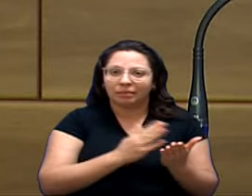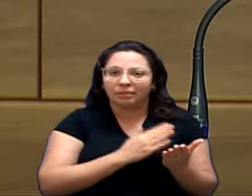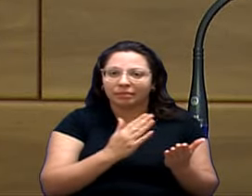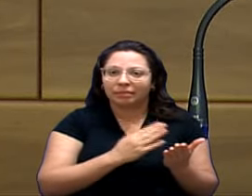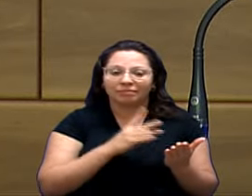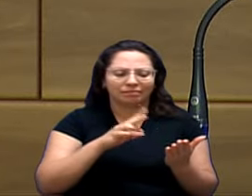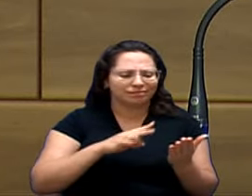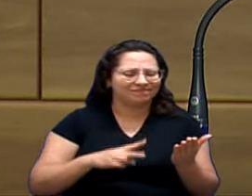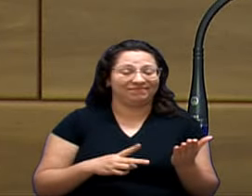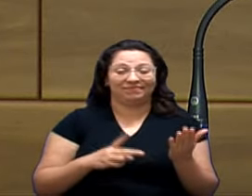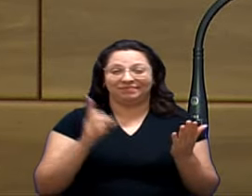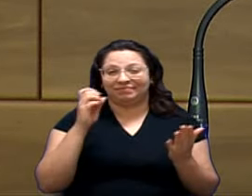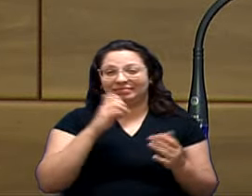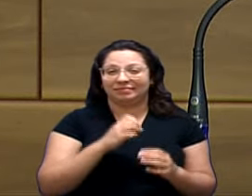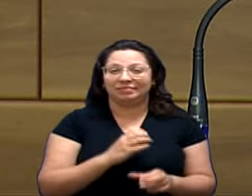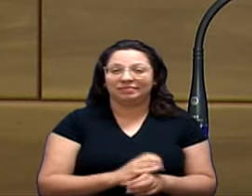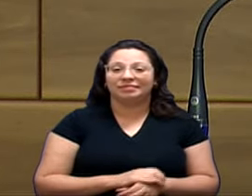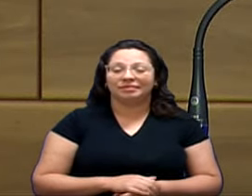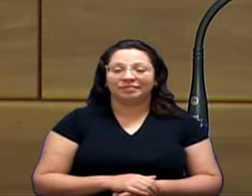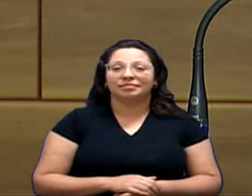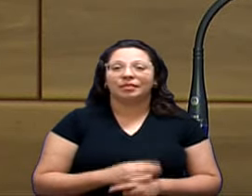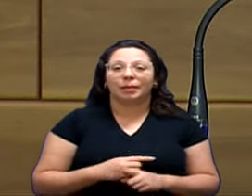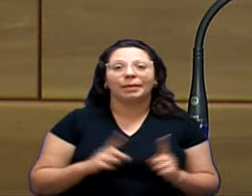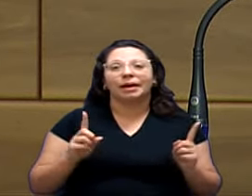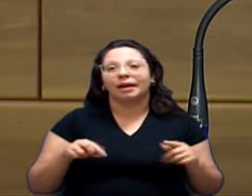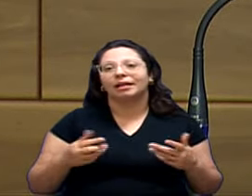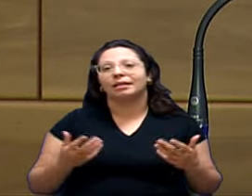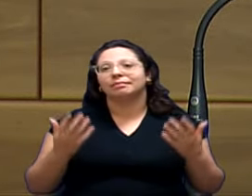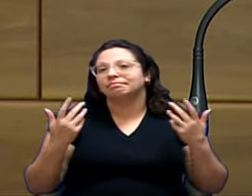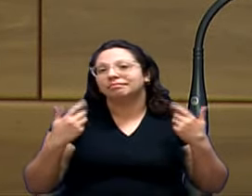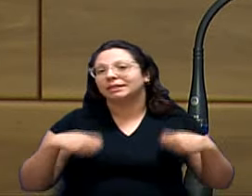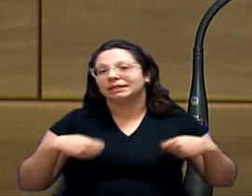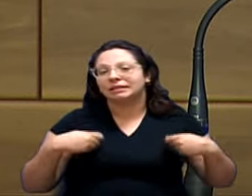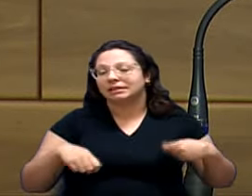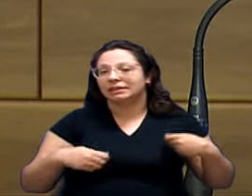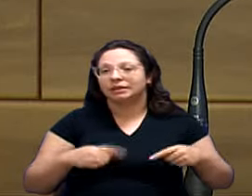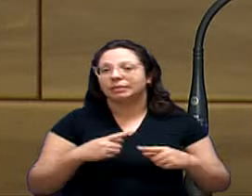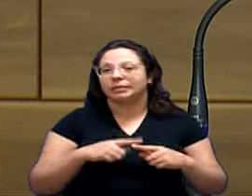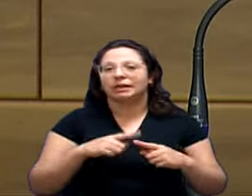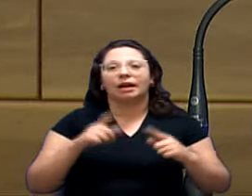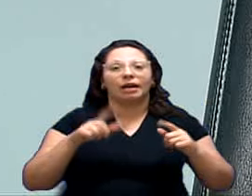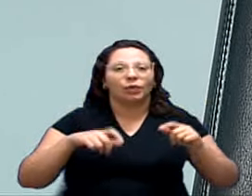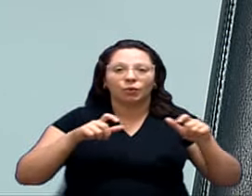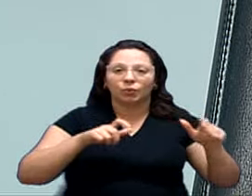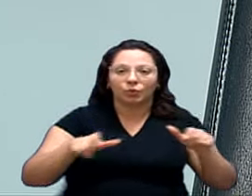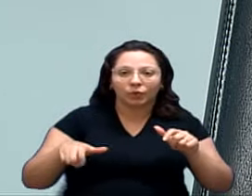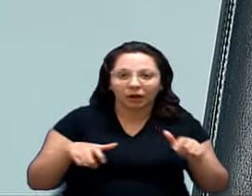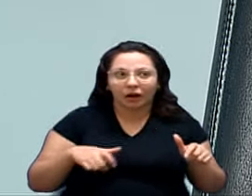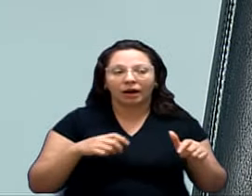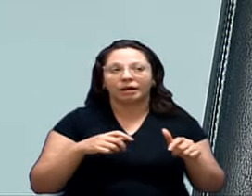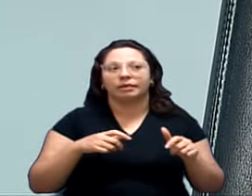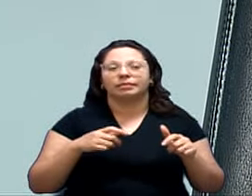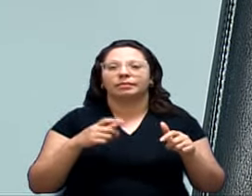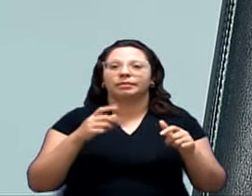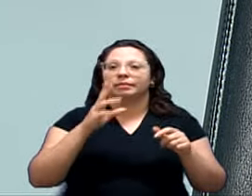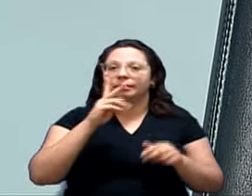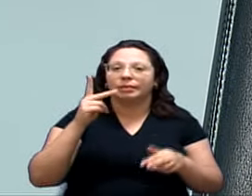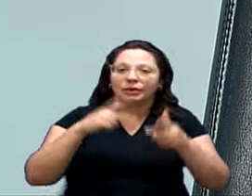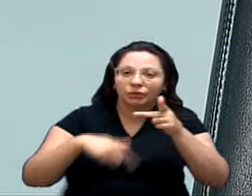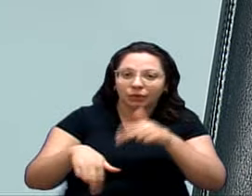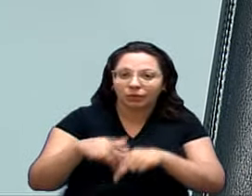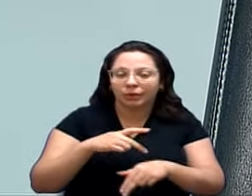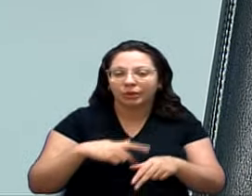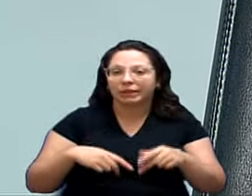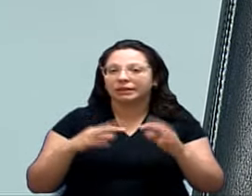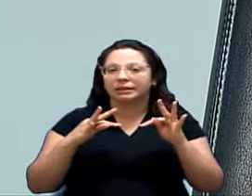população mas é natural deste plano porque ele realmente mexe com com o território mexe com a população mexe com com quase